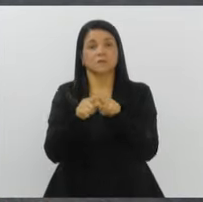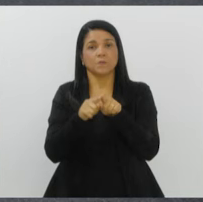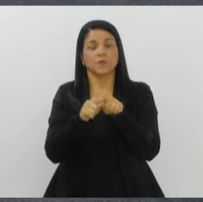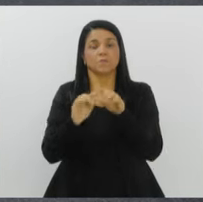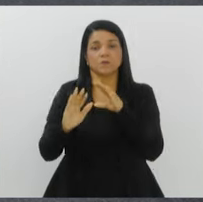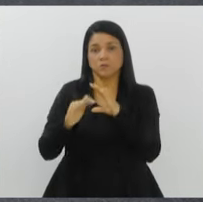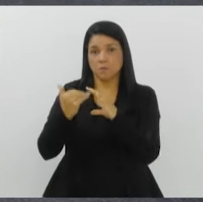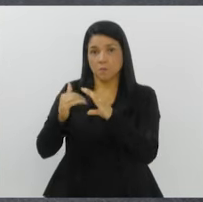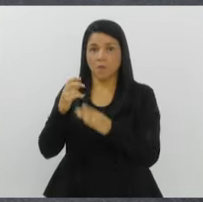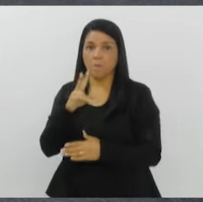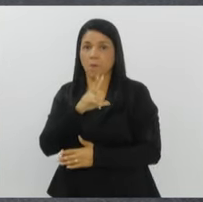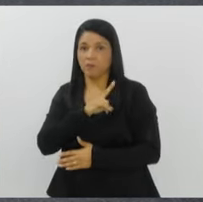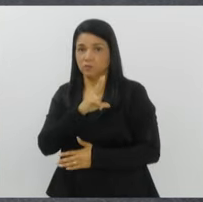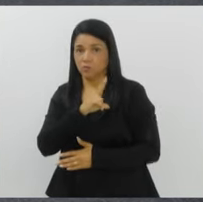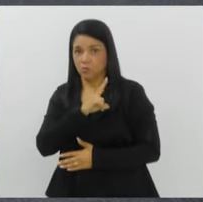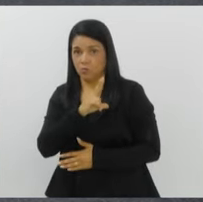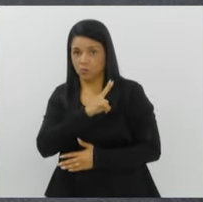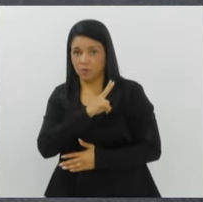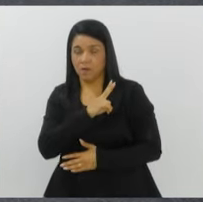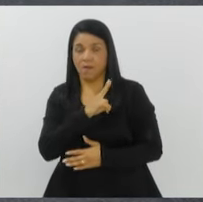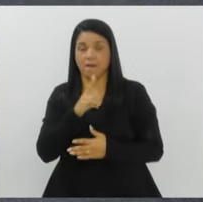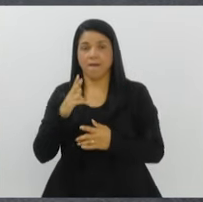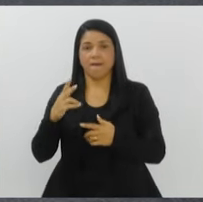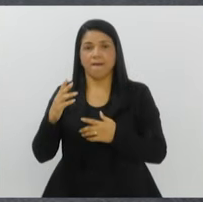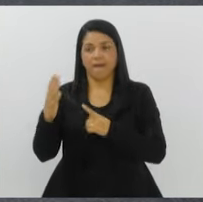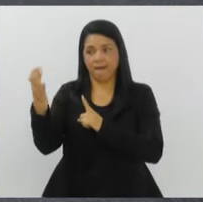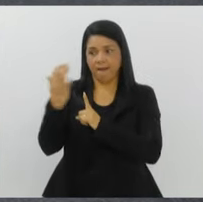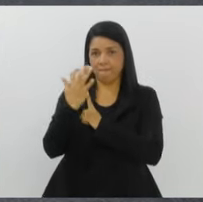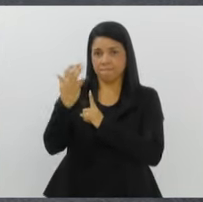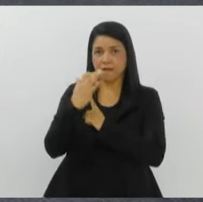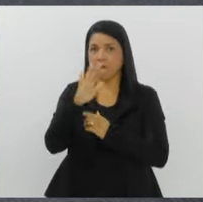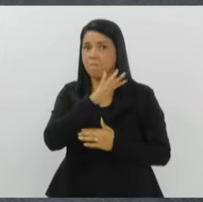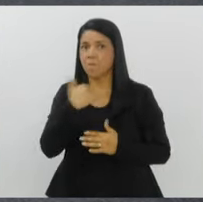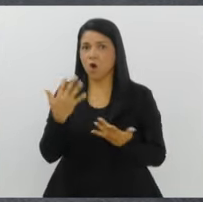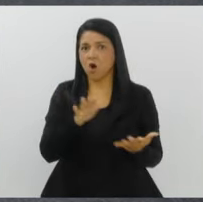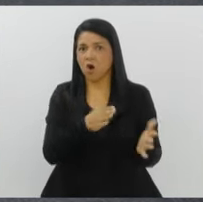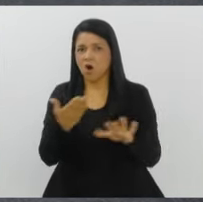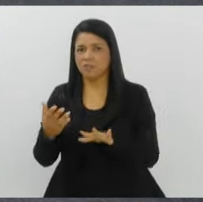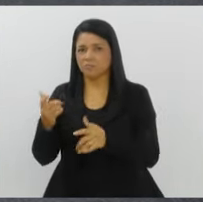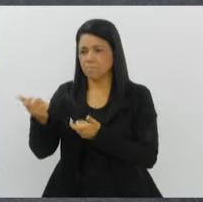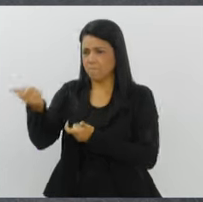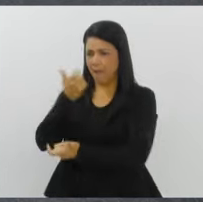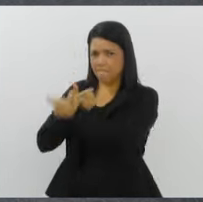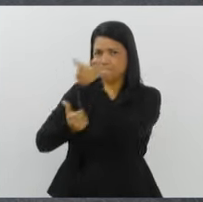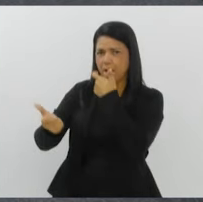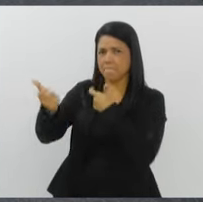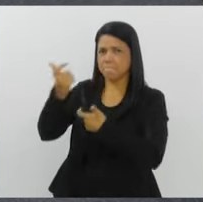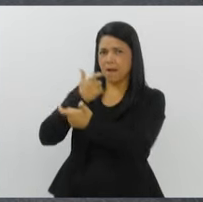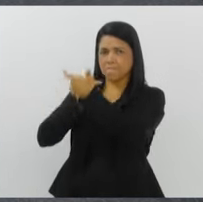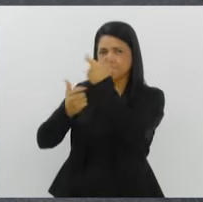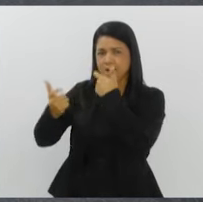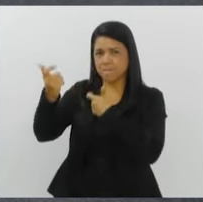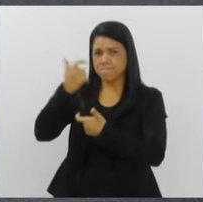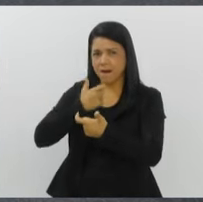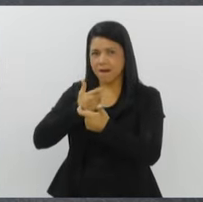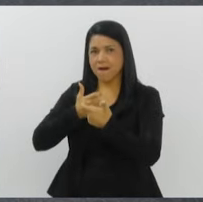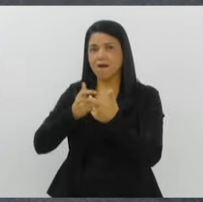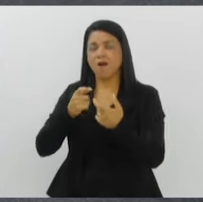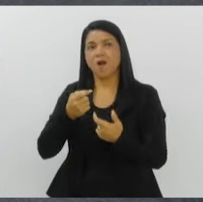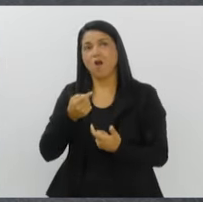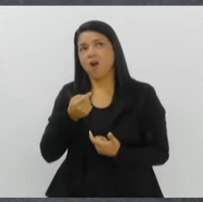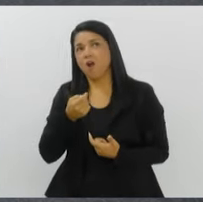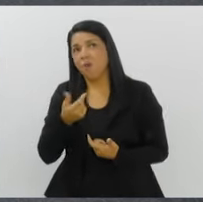meus e-mails pessoais ameaças de morte, xingamentos como esses que já estão quase